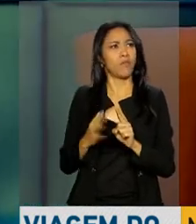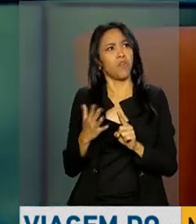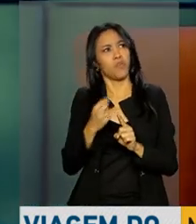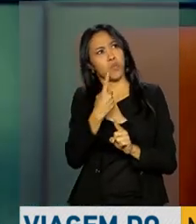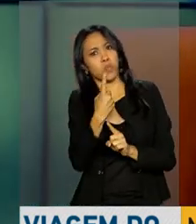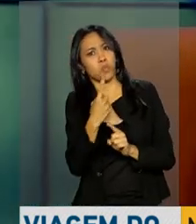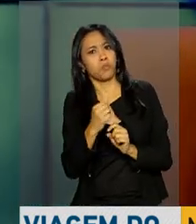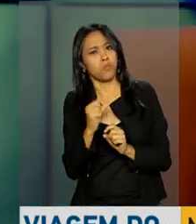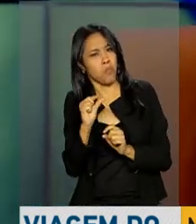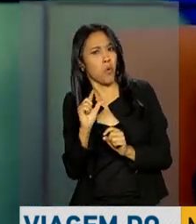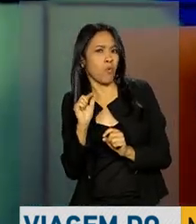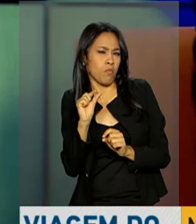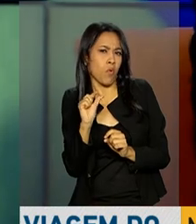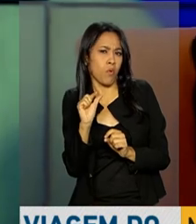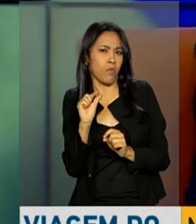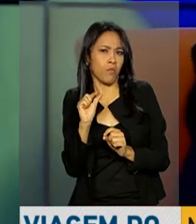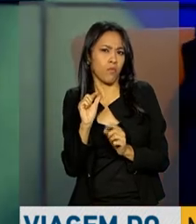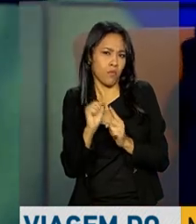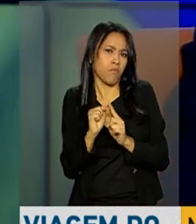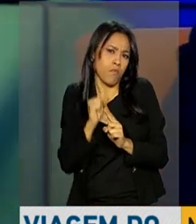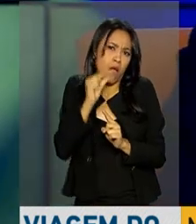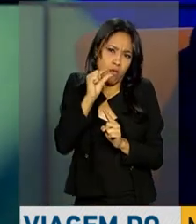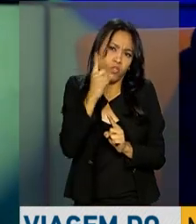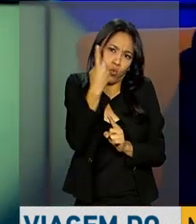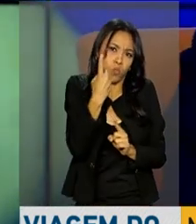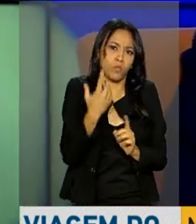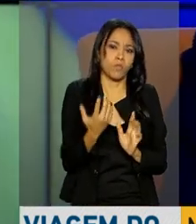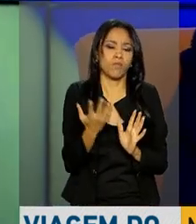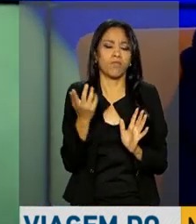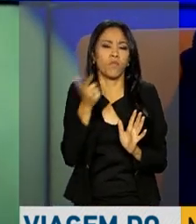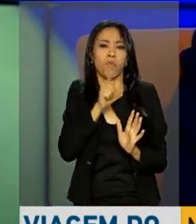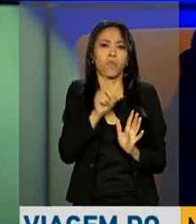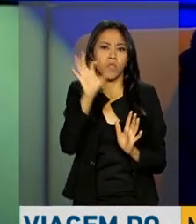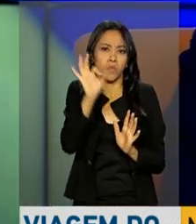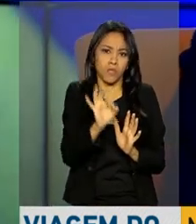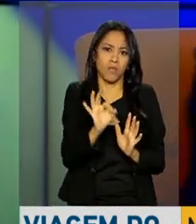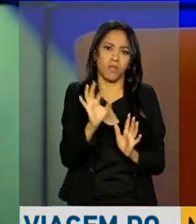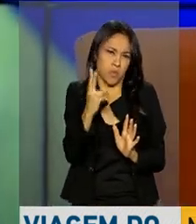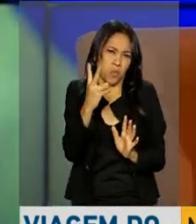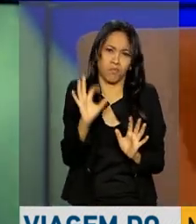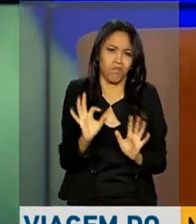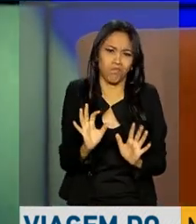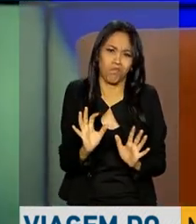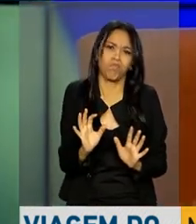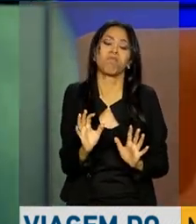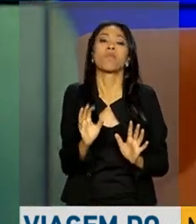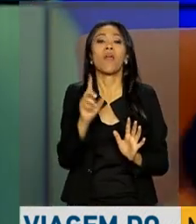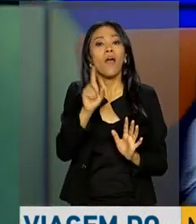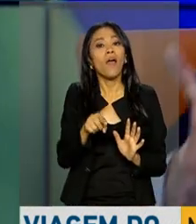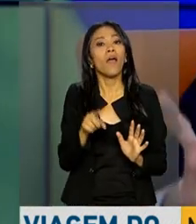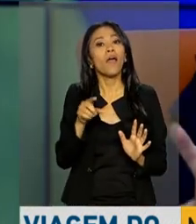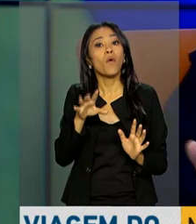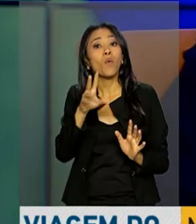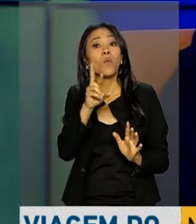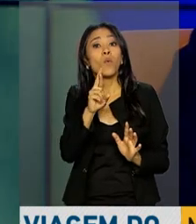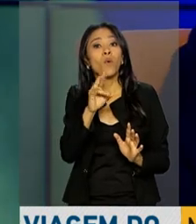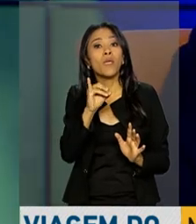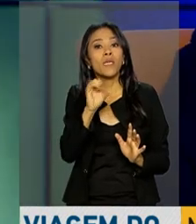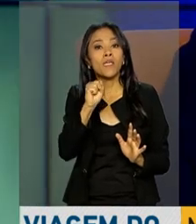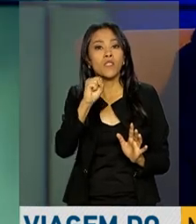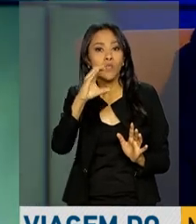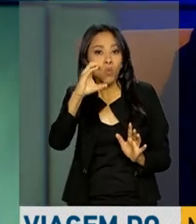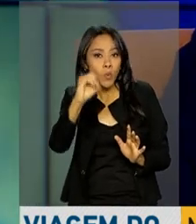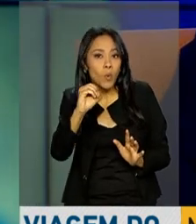um pouco mais de um, mas, de qualquer maneira, uma recuperação extraordinária. O Risco Brasil, para falar para